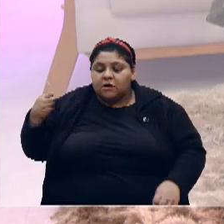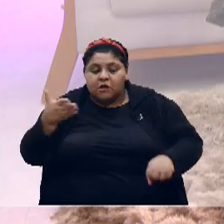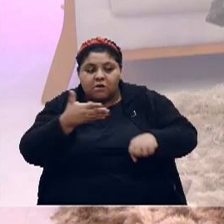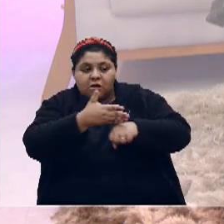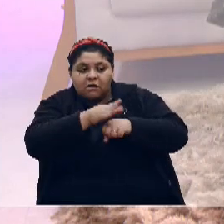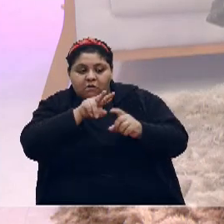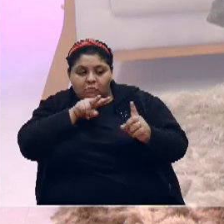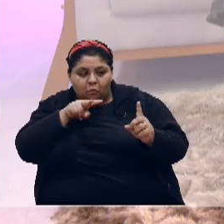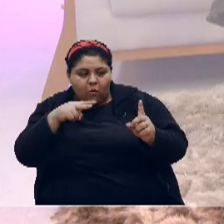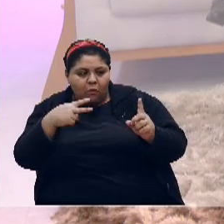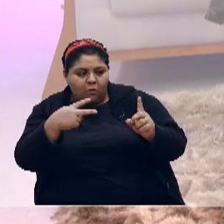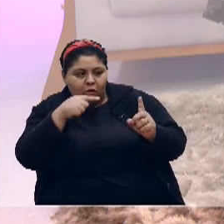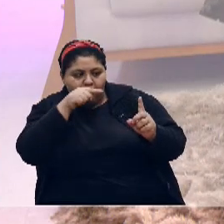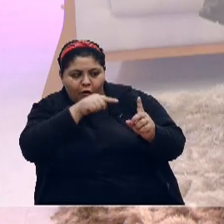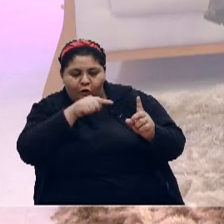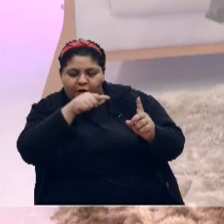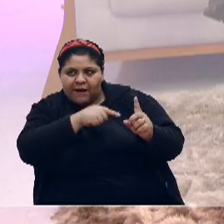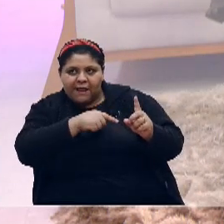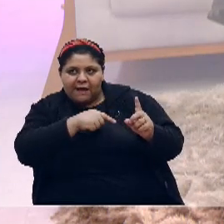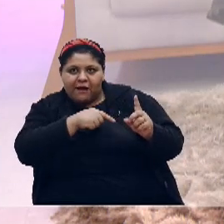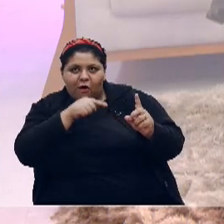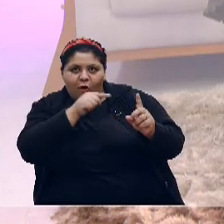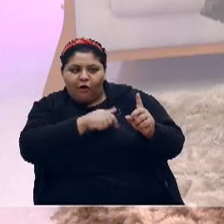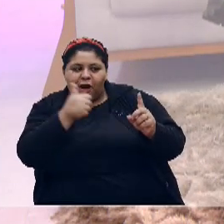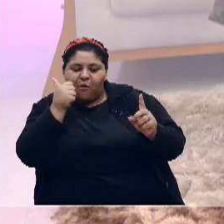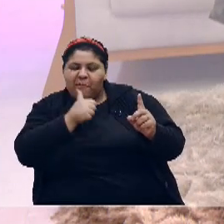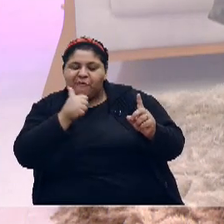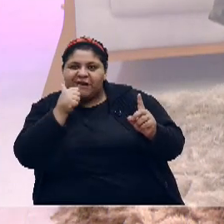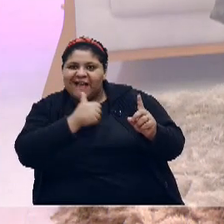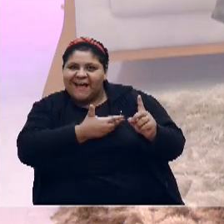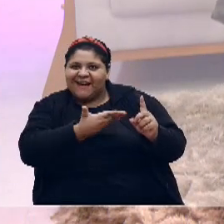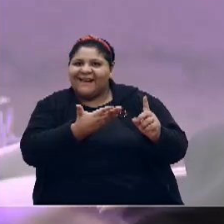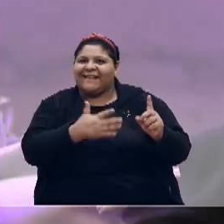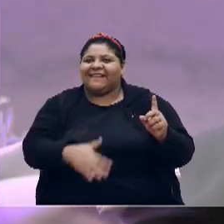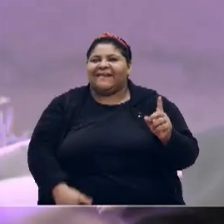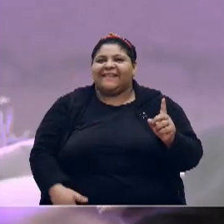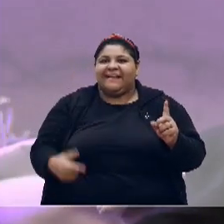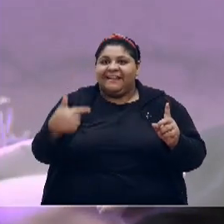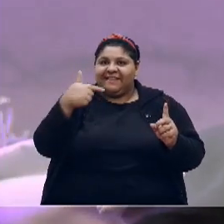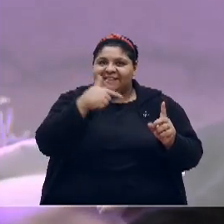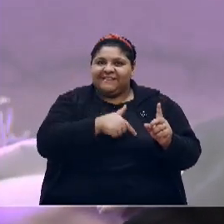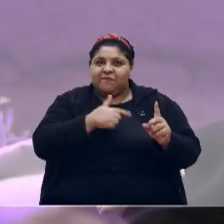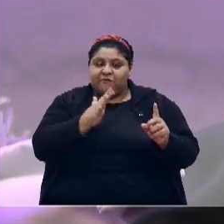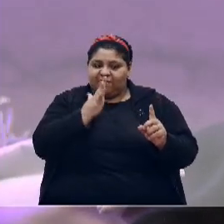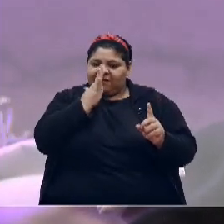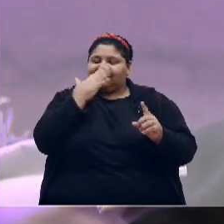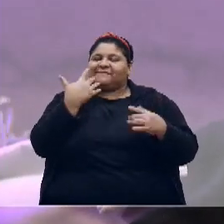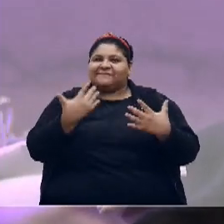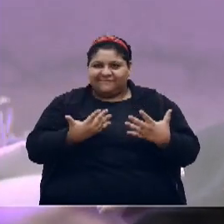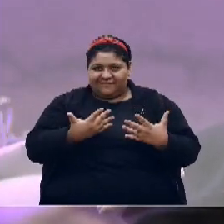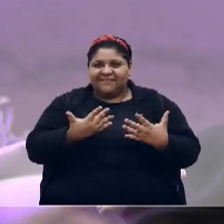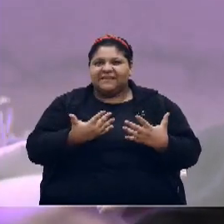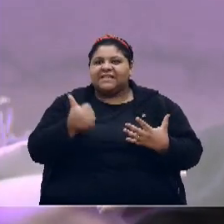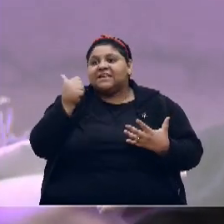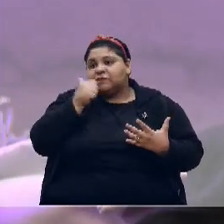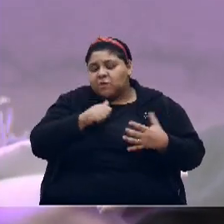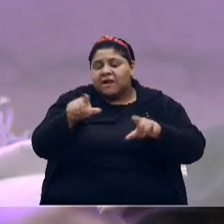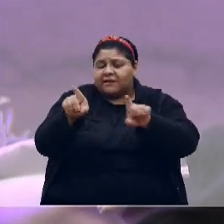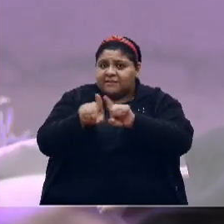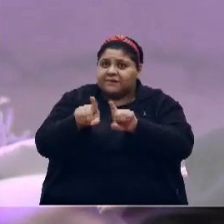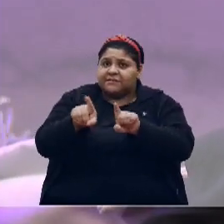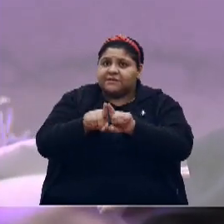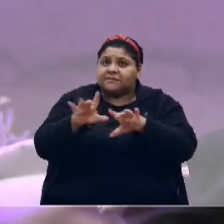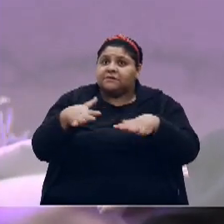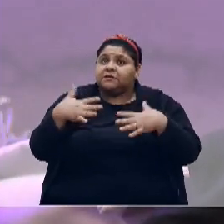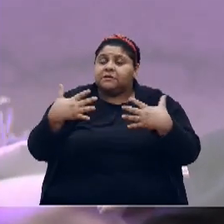olha mãe, é uma mulher, sabe? Então eles ficam bem admirados, né? E as mulheres também, elas ficam